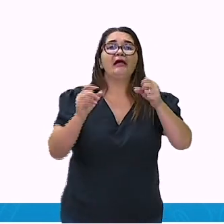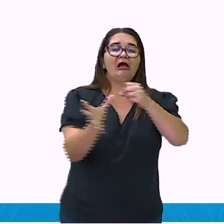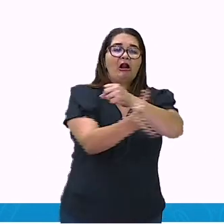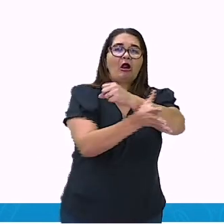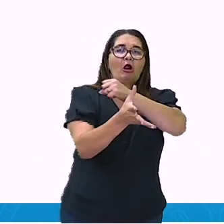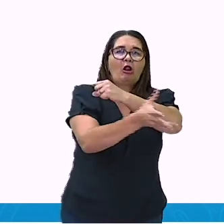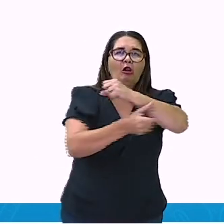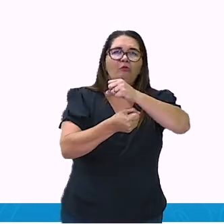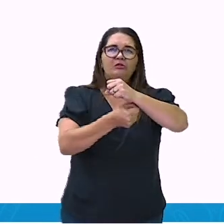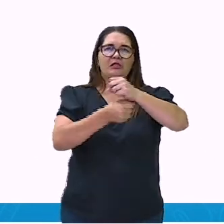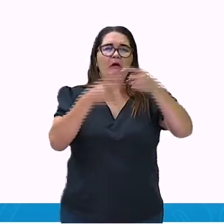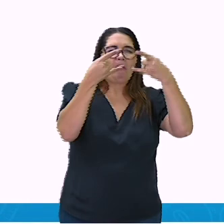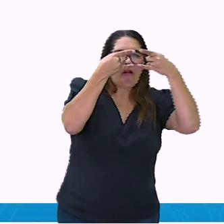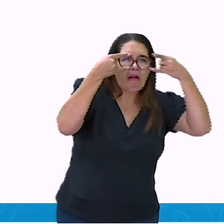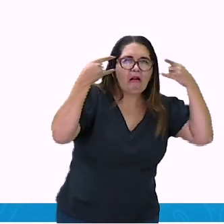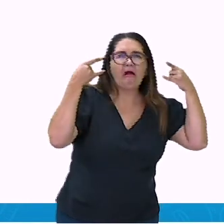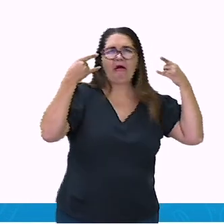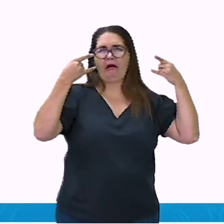dos nossos